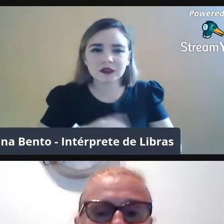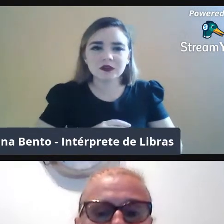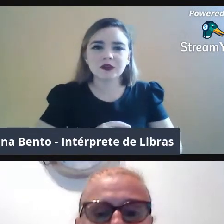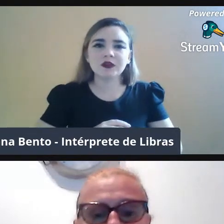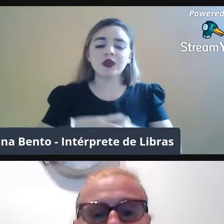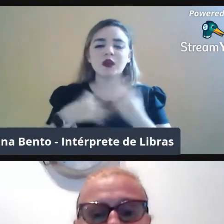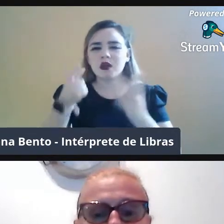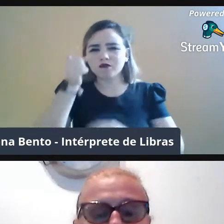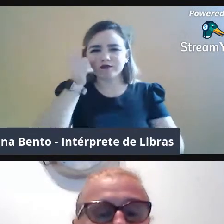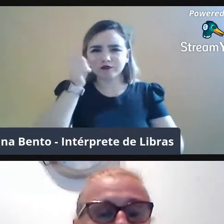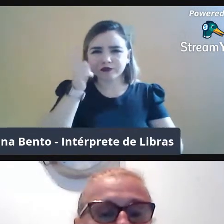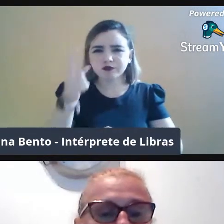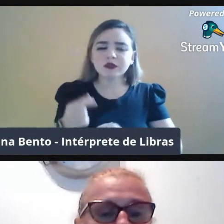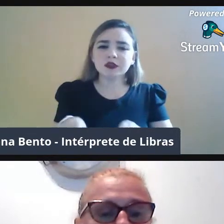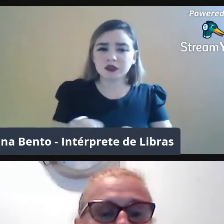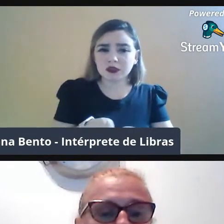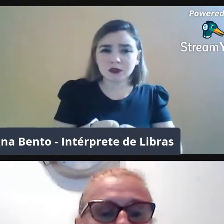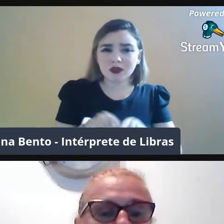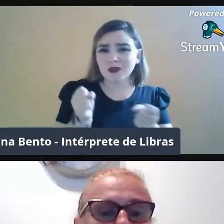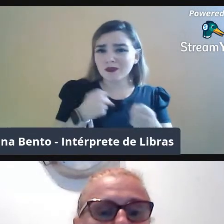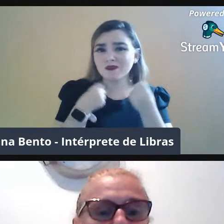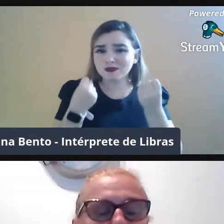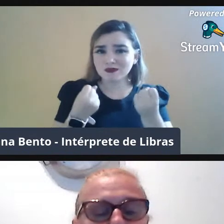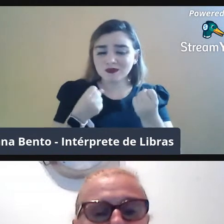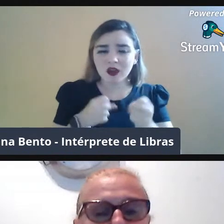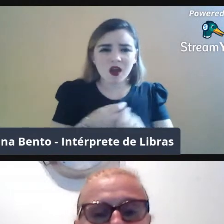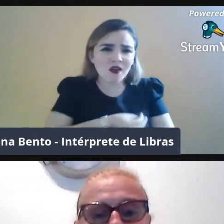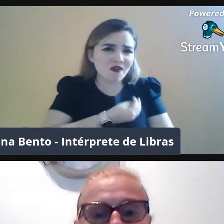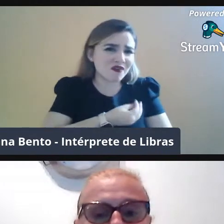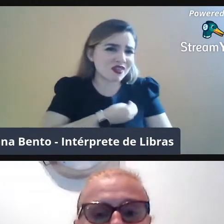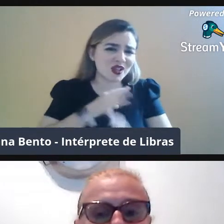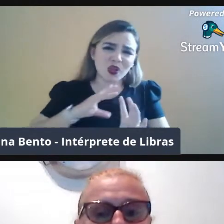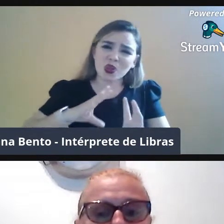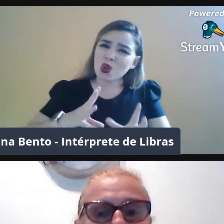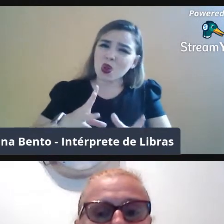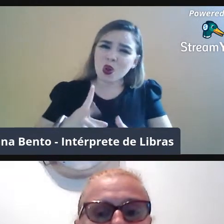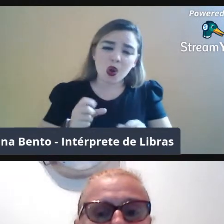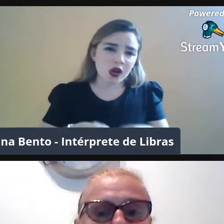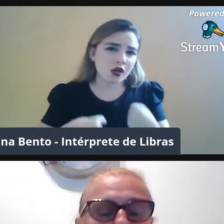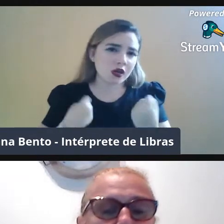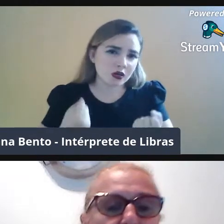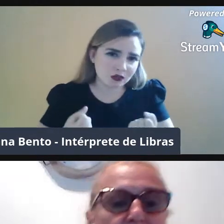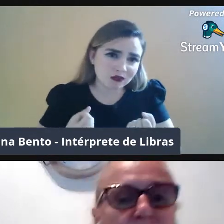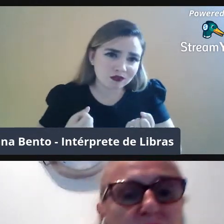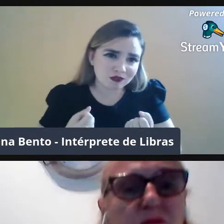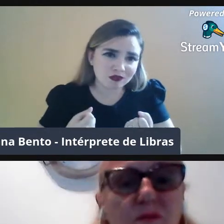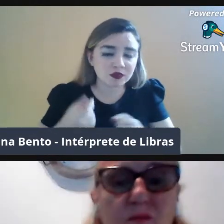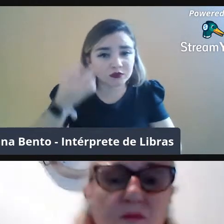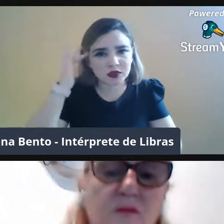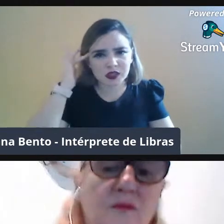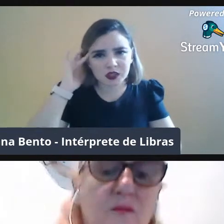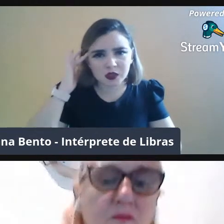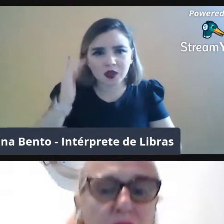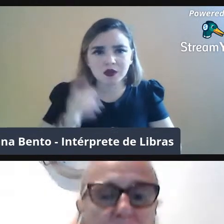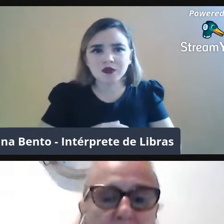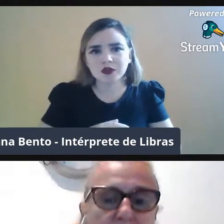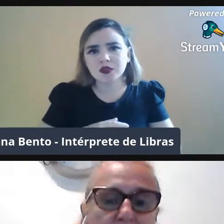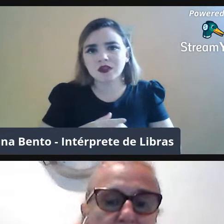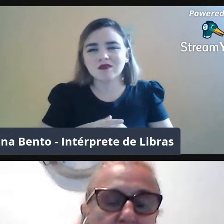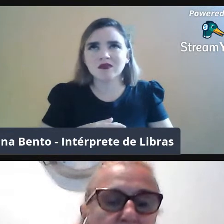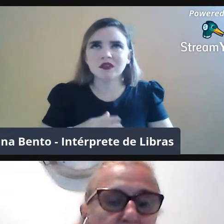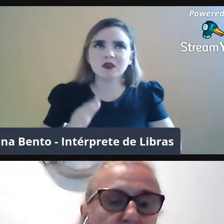é interessante também que ele tentou, passou a vida toda dele tentando, eu acho que se retratar, né?